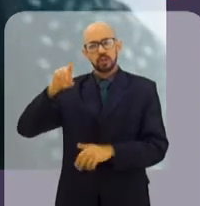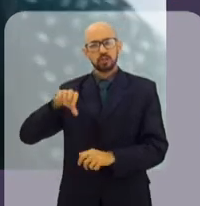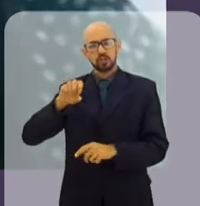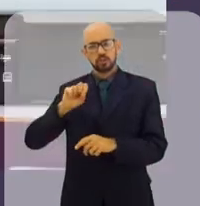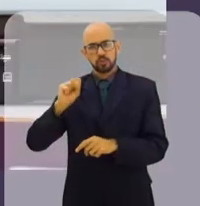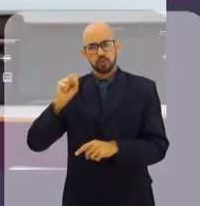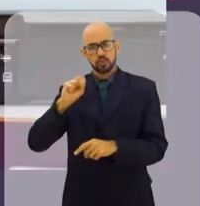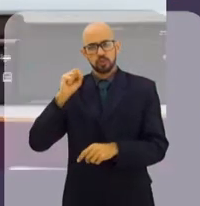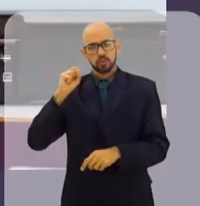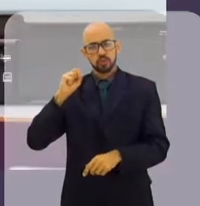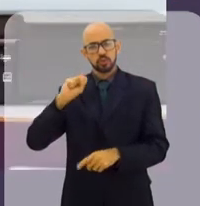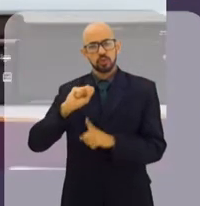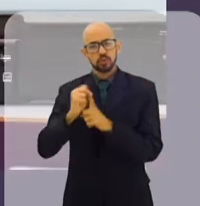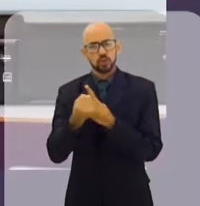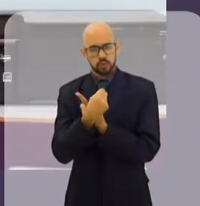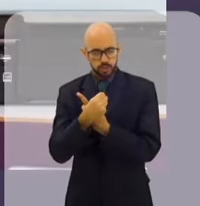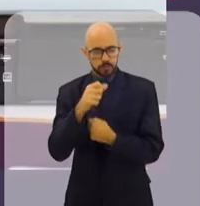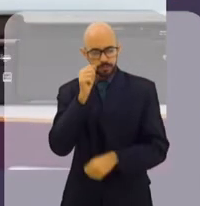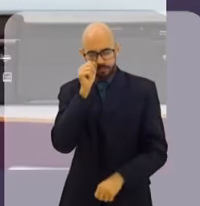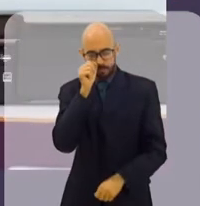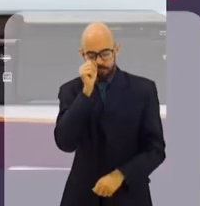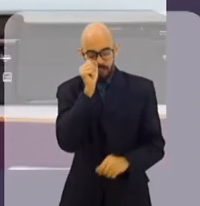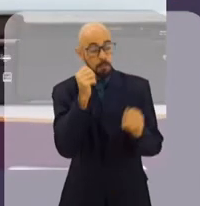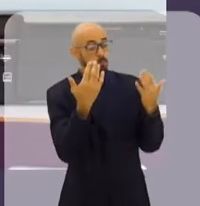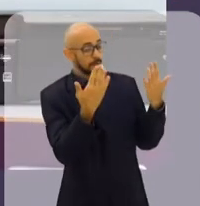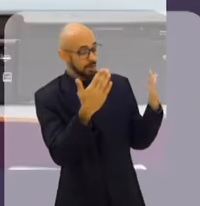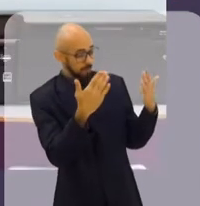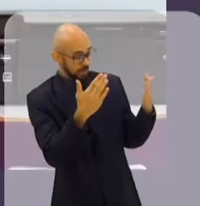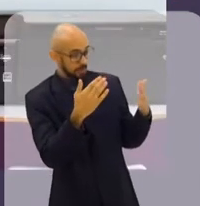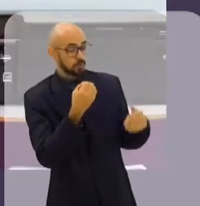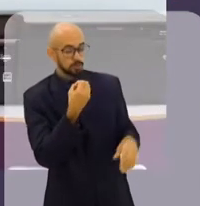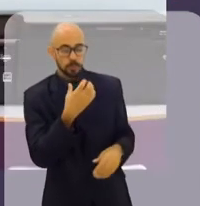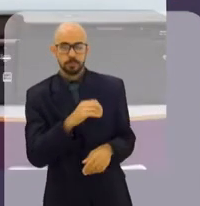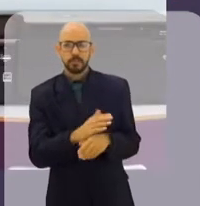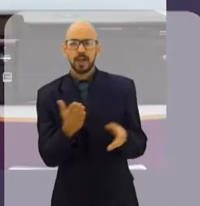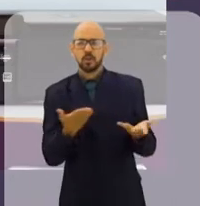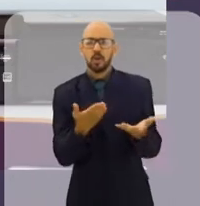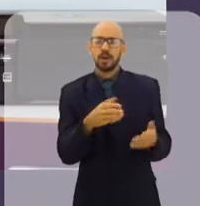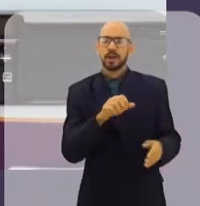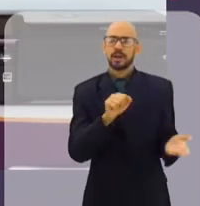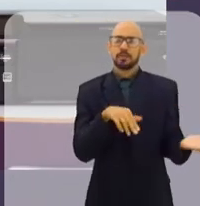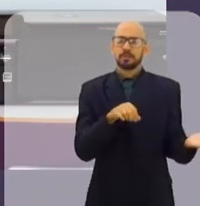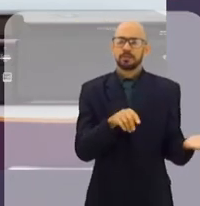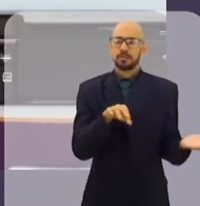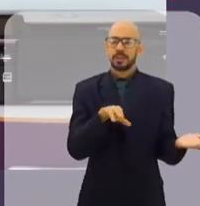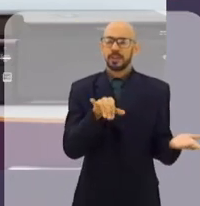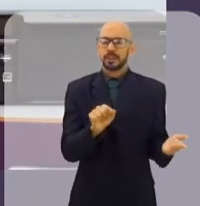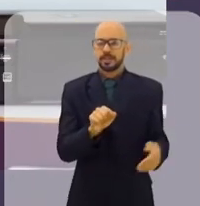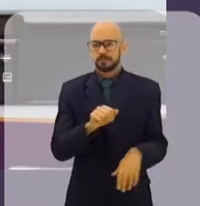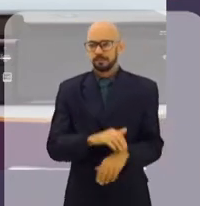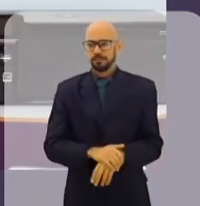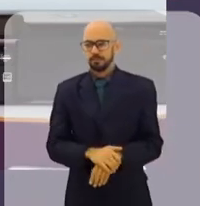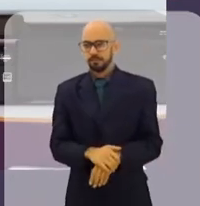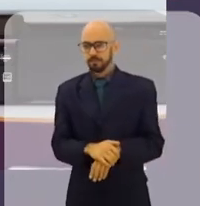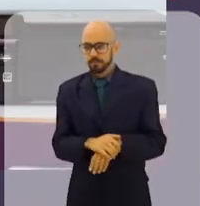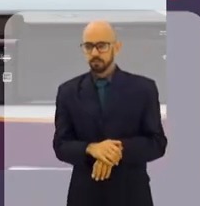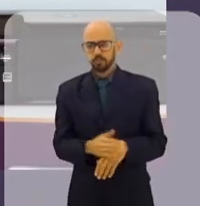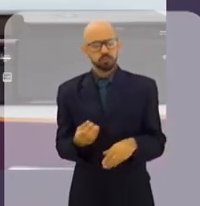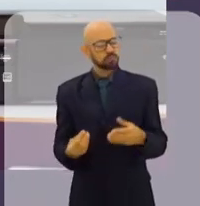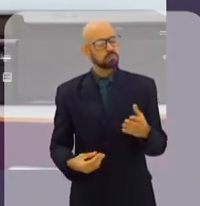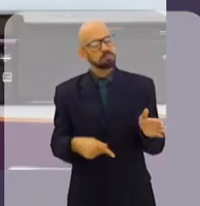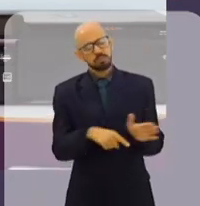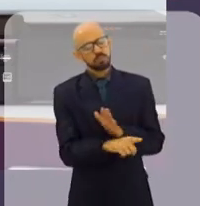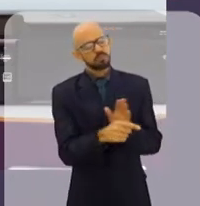sociologia. Ah, muito bacana. Parabéns. Deixa eu ouvir um pouquinho a Andréia agora. Andréia, como é que surgiu